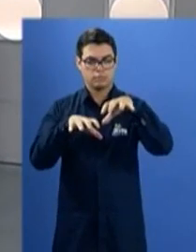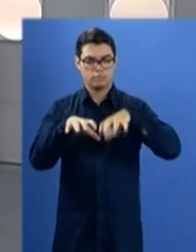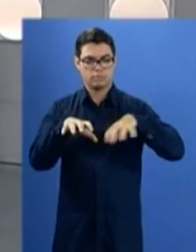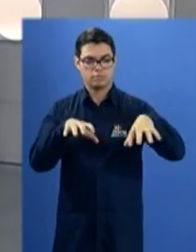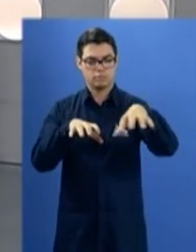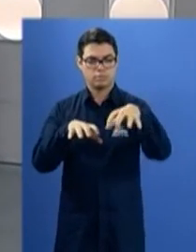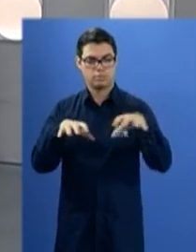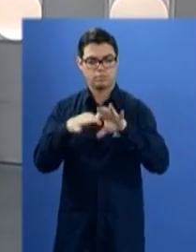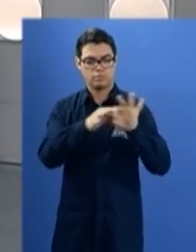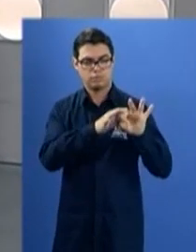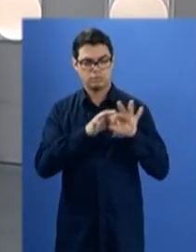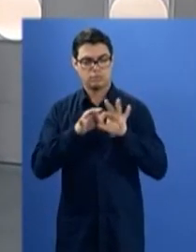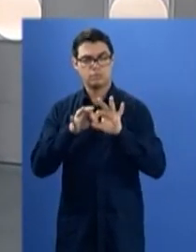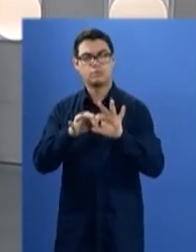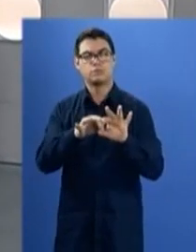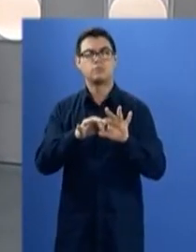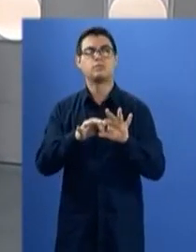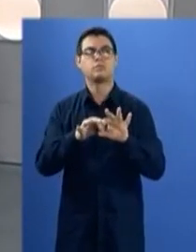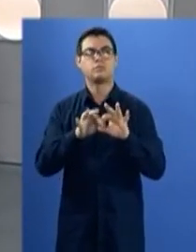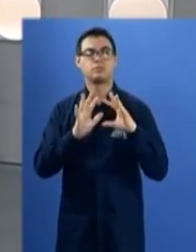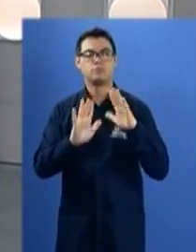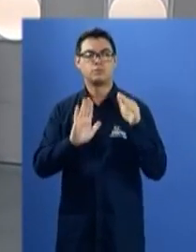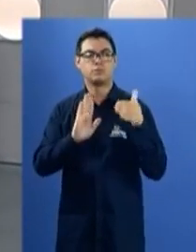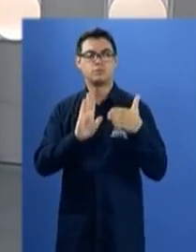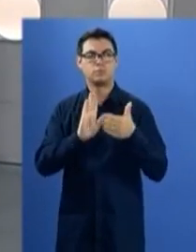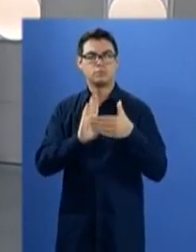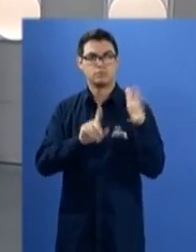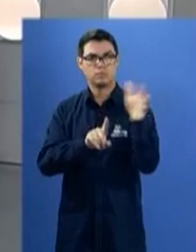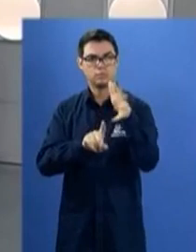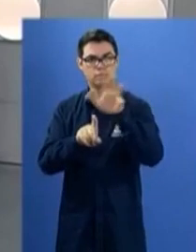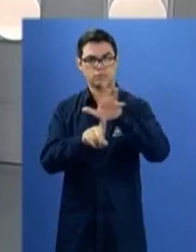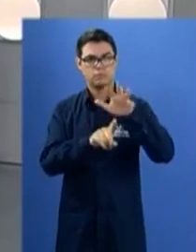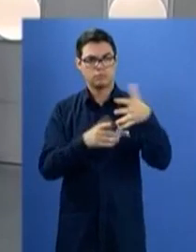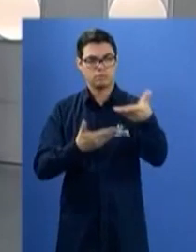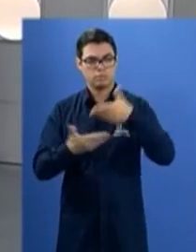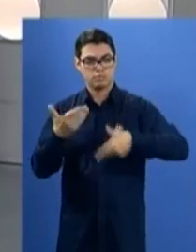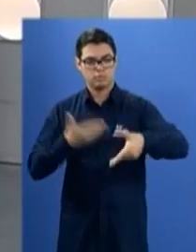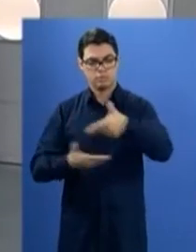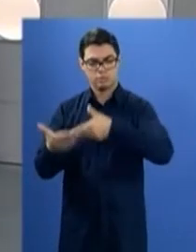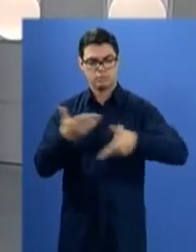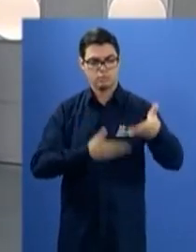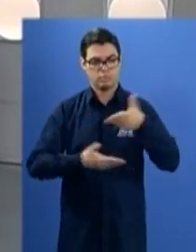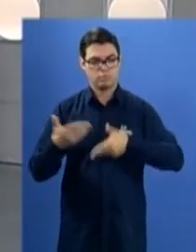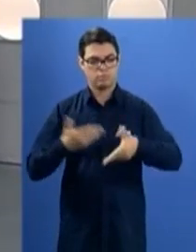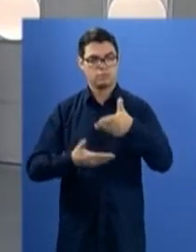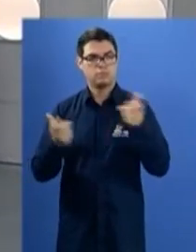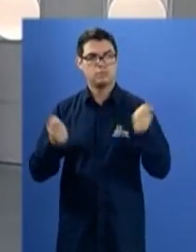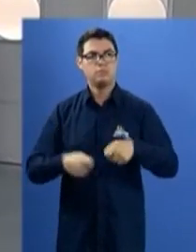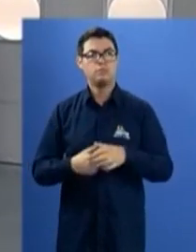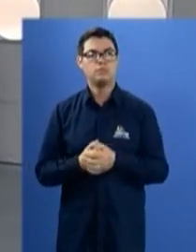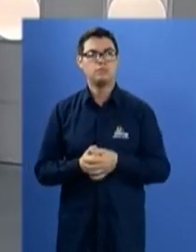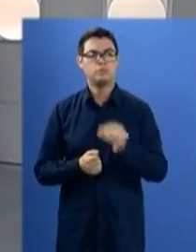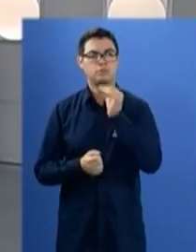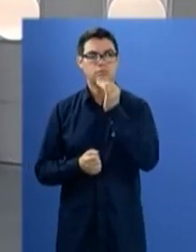totalmente interligados e todos influenciam uns aos outros. Por